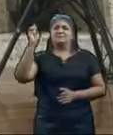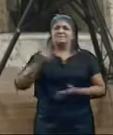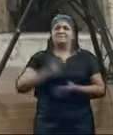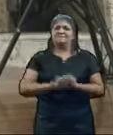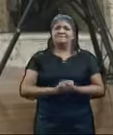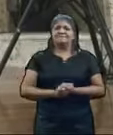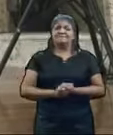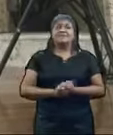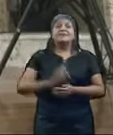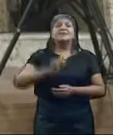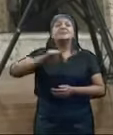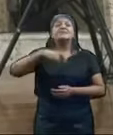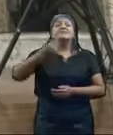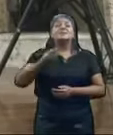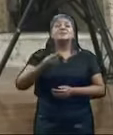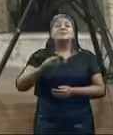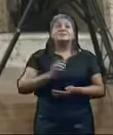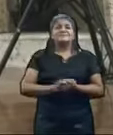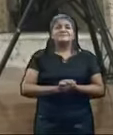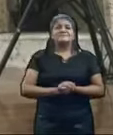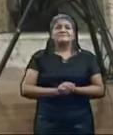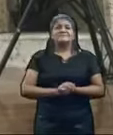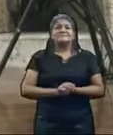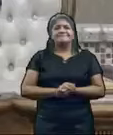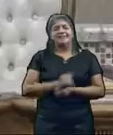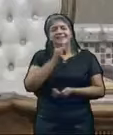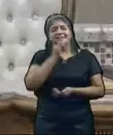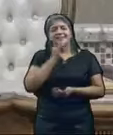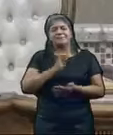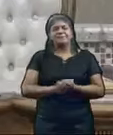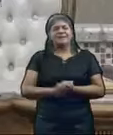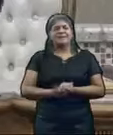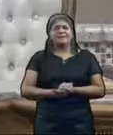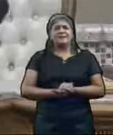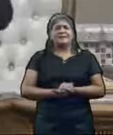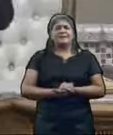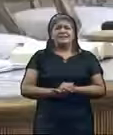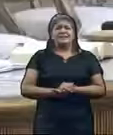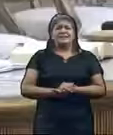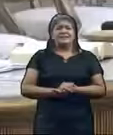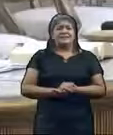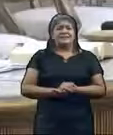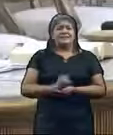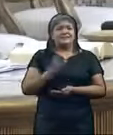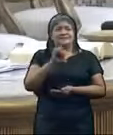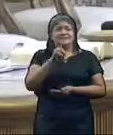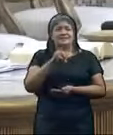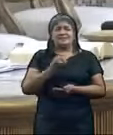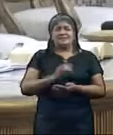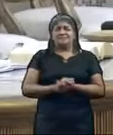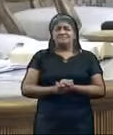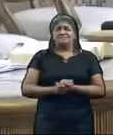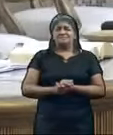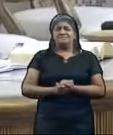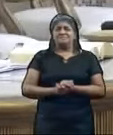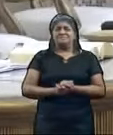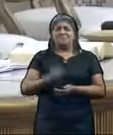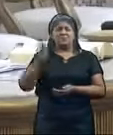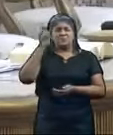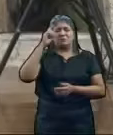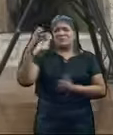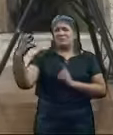acontece tem gente que esfria né porque é só fiz ataques alguns criar na fé